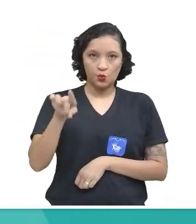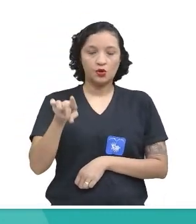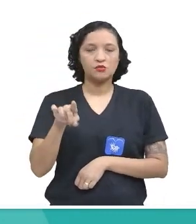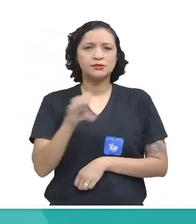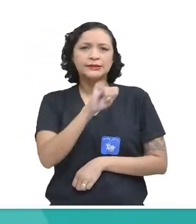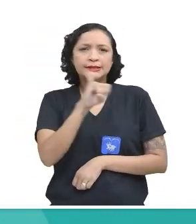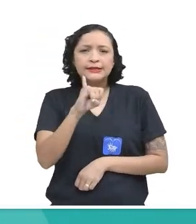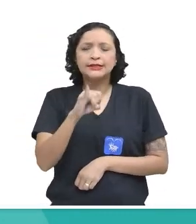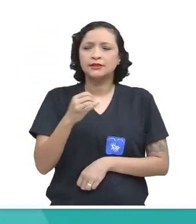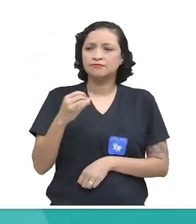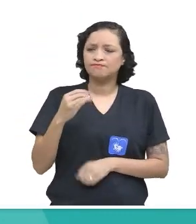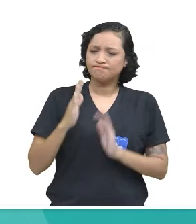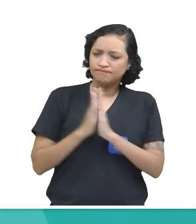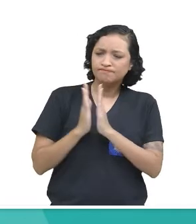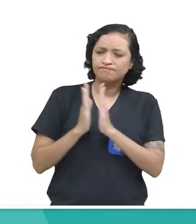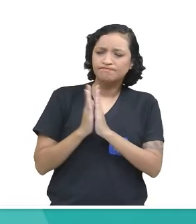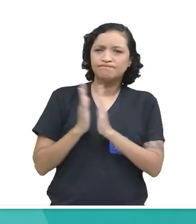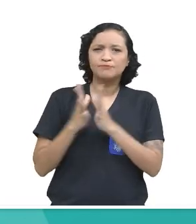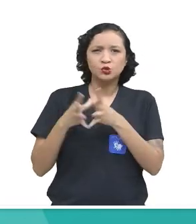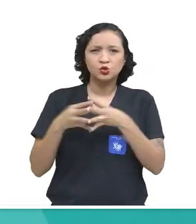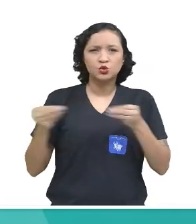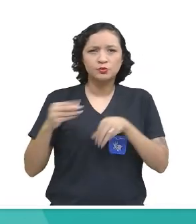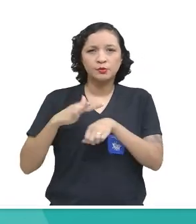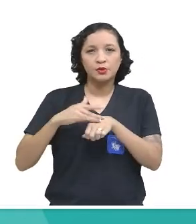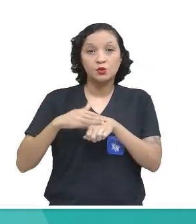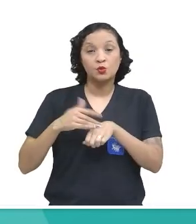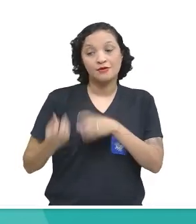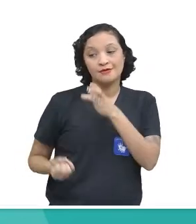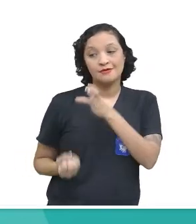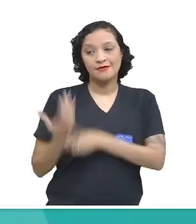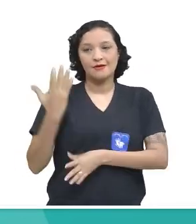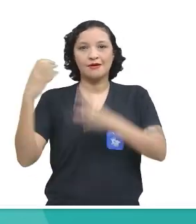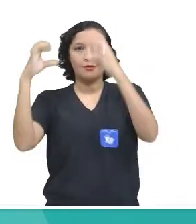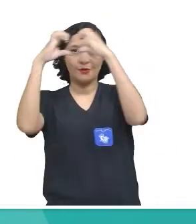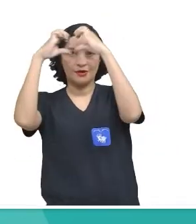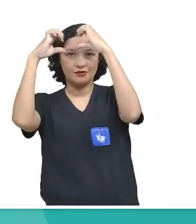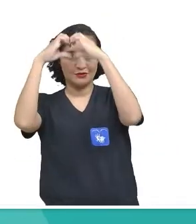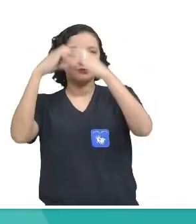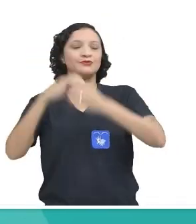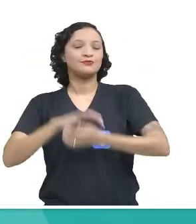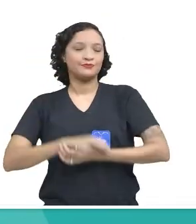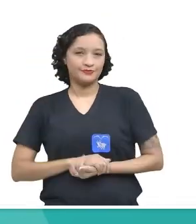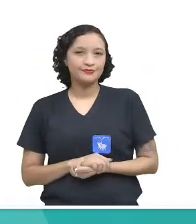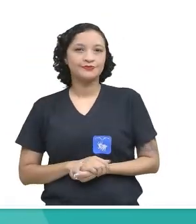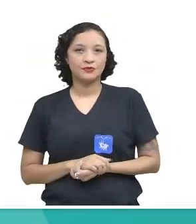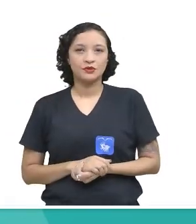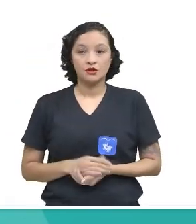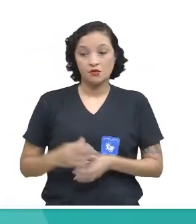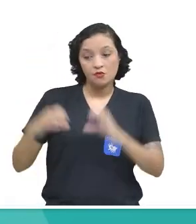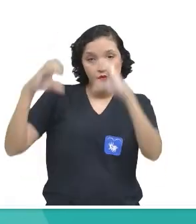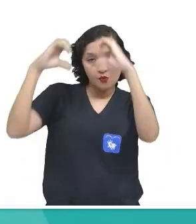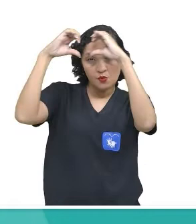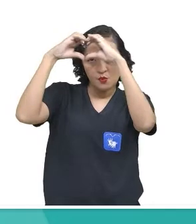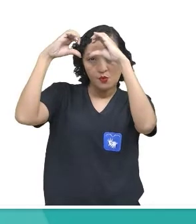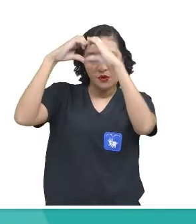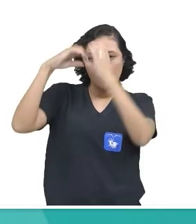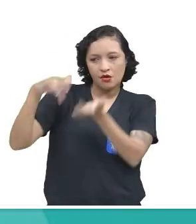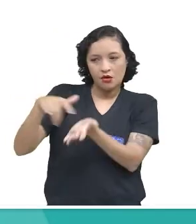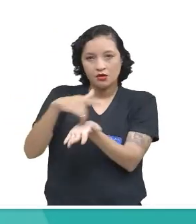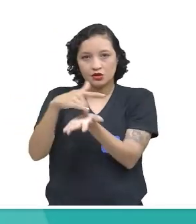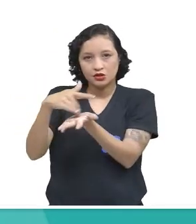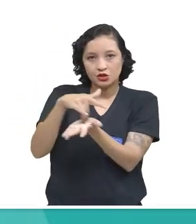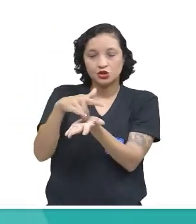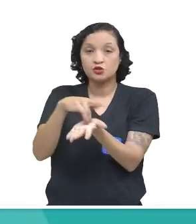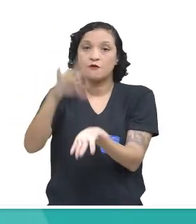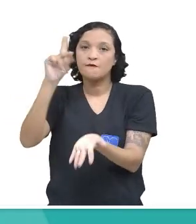né, ele faria o boi Garantido, e foi o que aconteceu, né? Então, o boi Garantido, de verdade, passou a